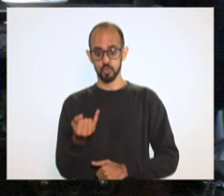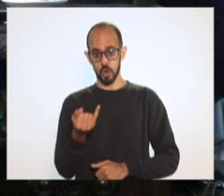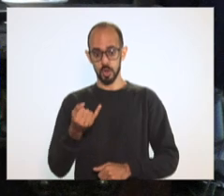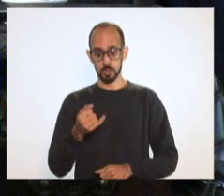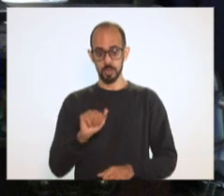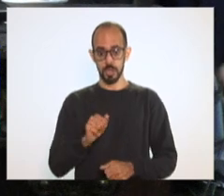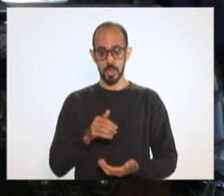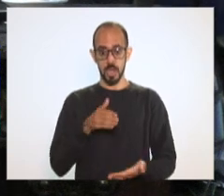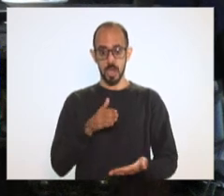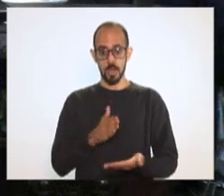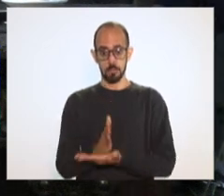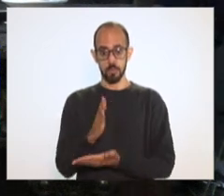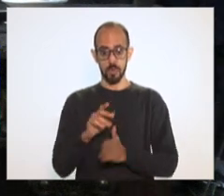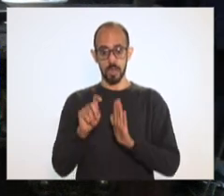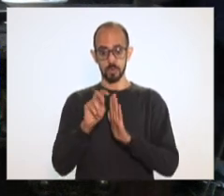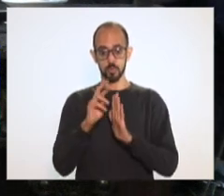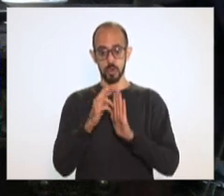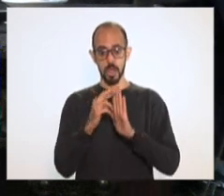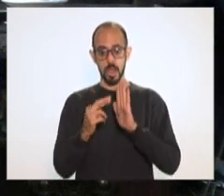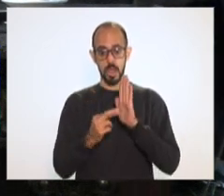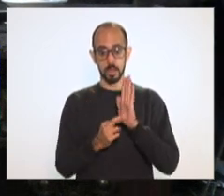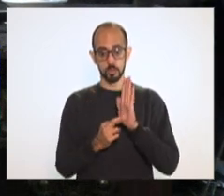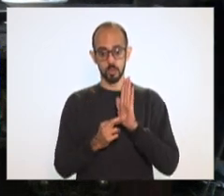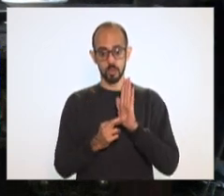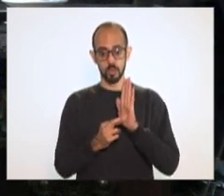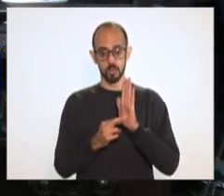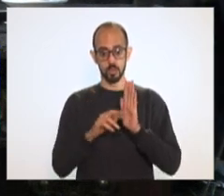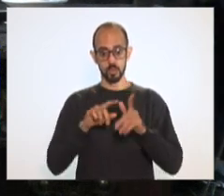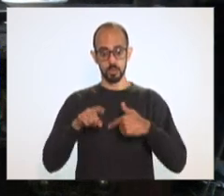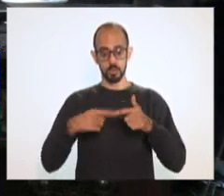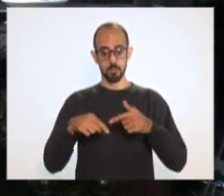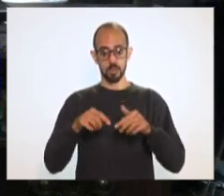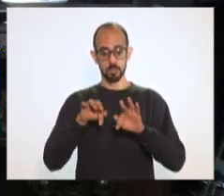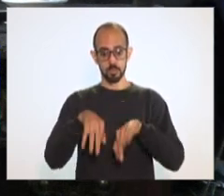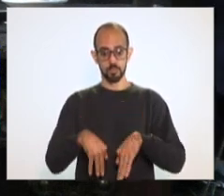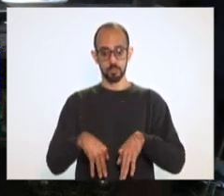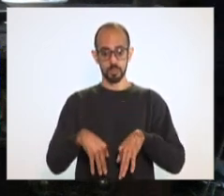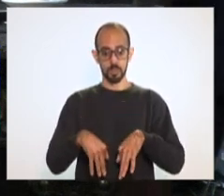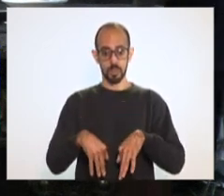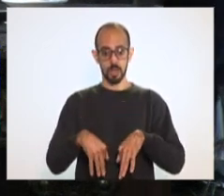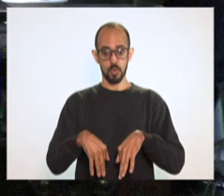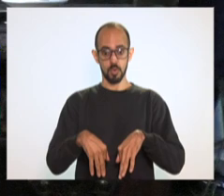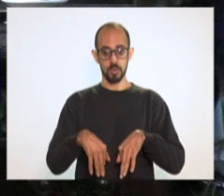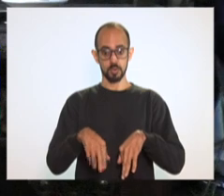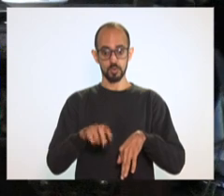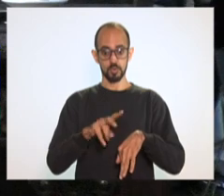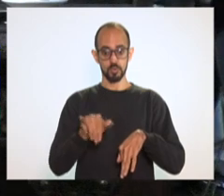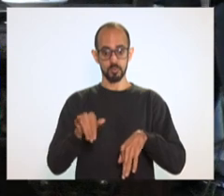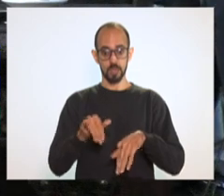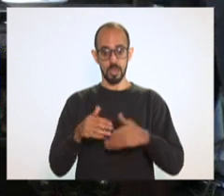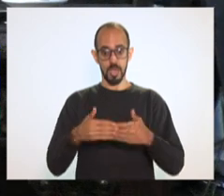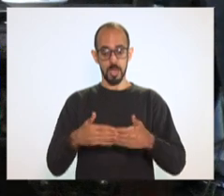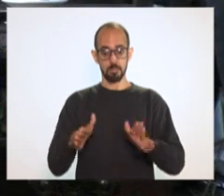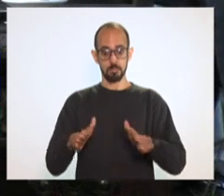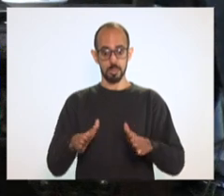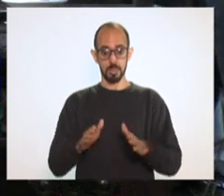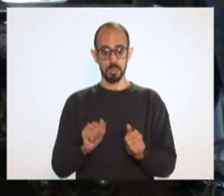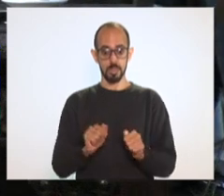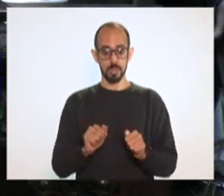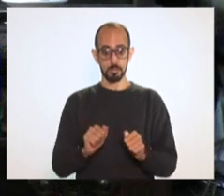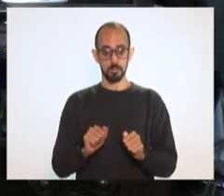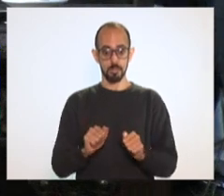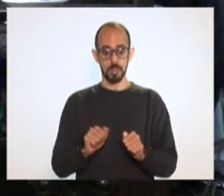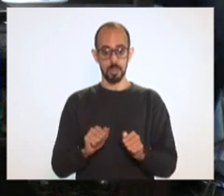aprovados, vai autógrafo. Ao final, vamos abrir para coletar coautorias, aqueles que assim o